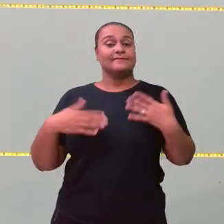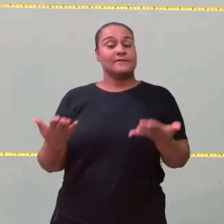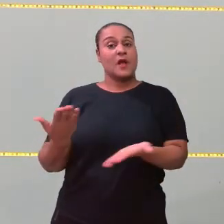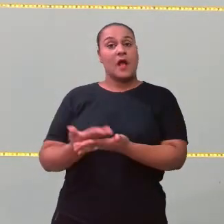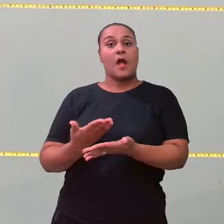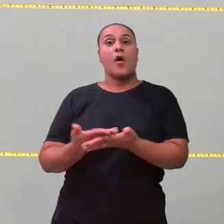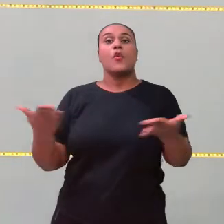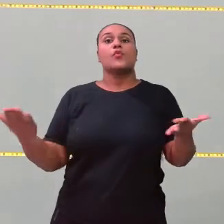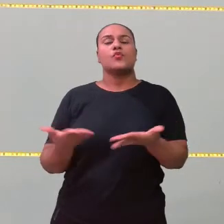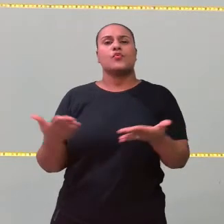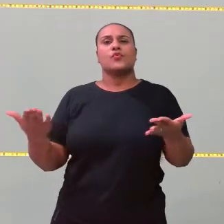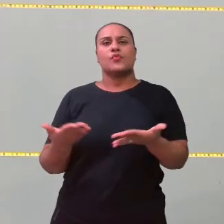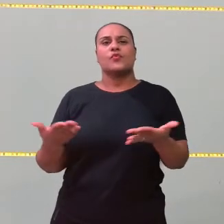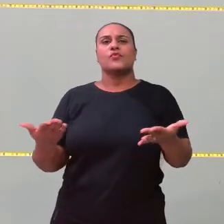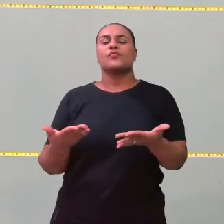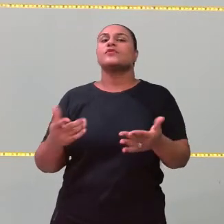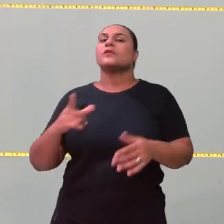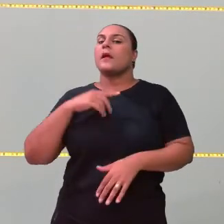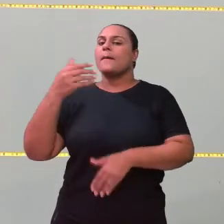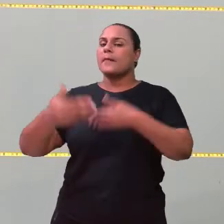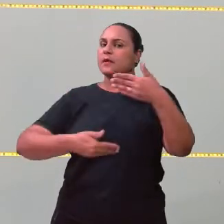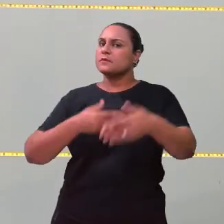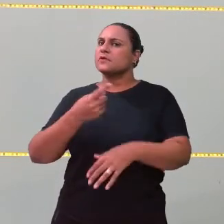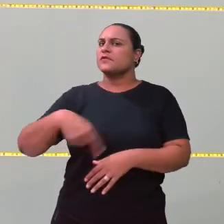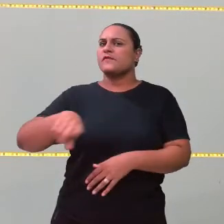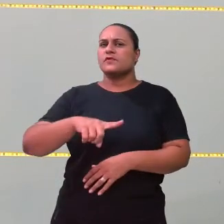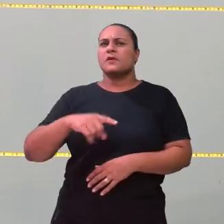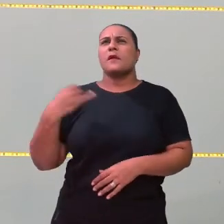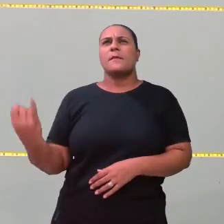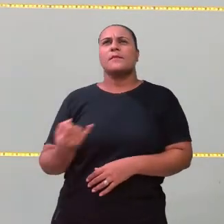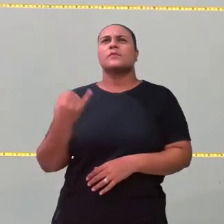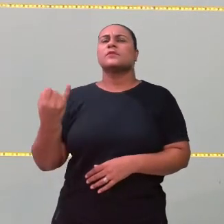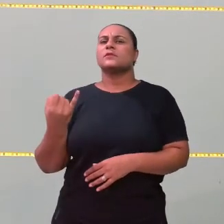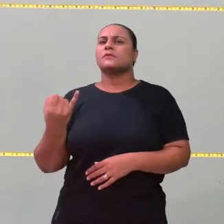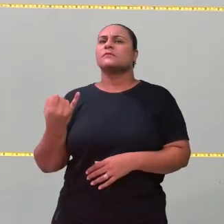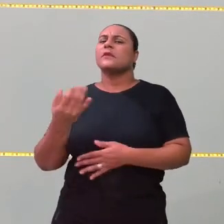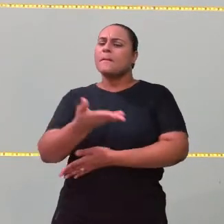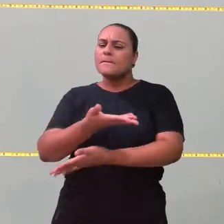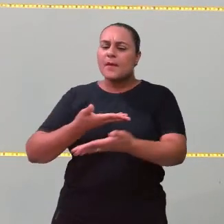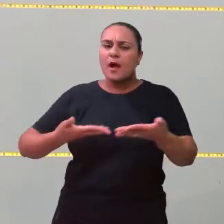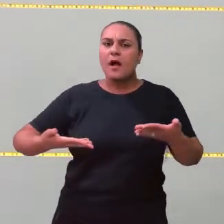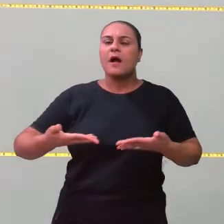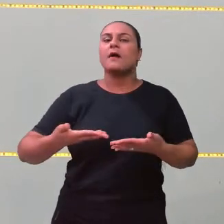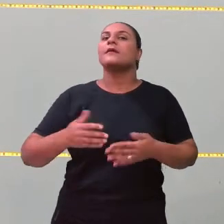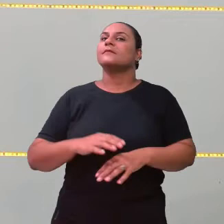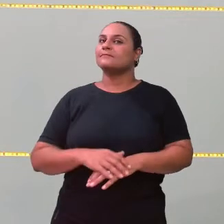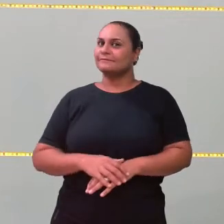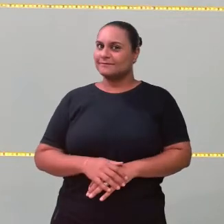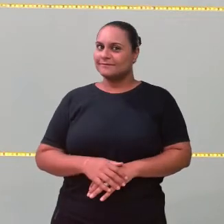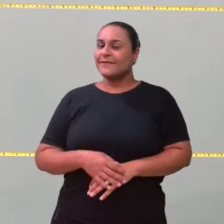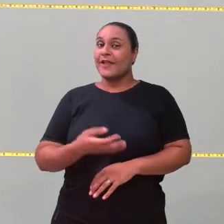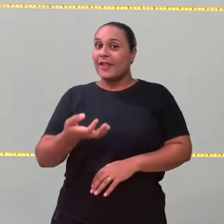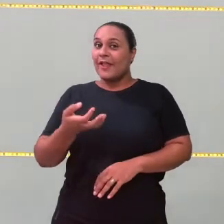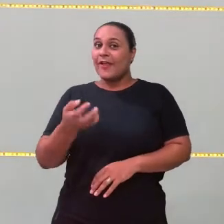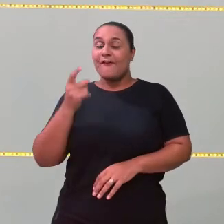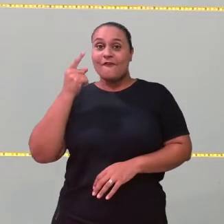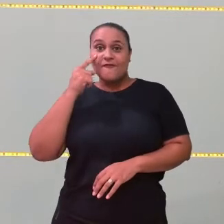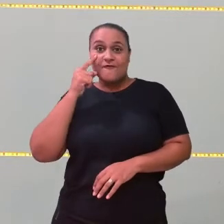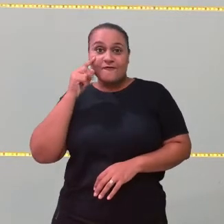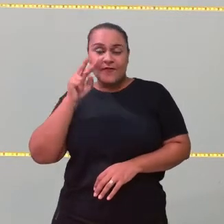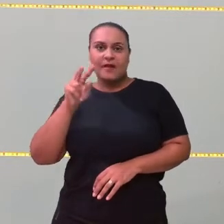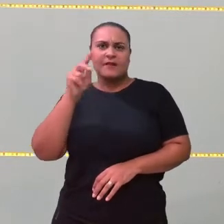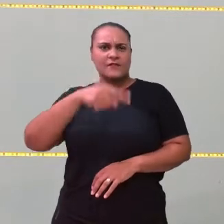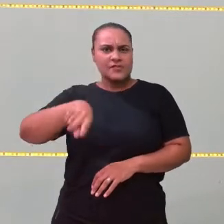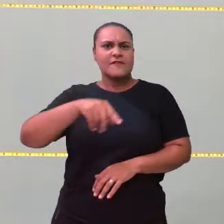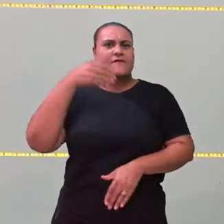de hoje eu conto muito com a participação de vocês, porque está bem dinâmica. Então eu quero ver quem vai participar aí. Vamos chegando,